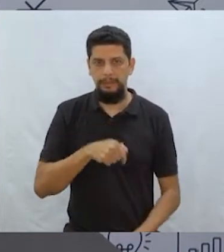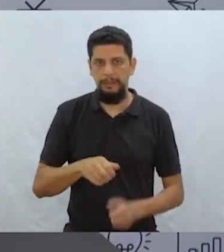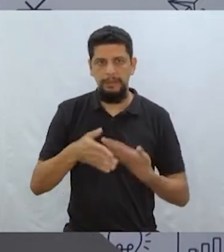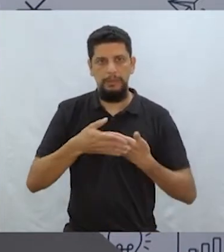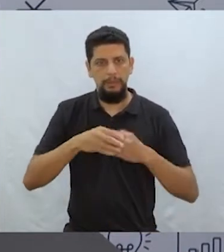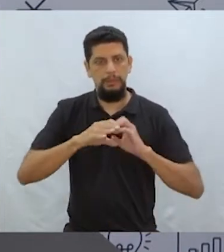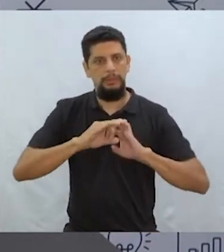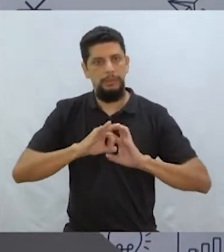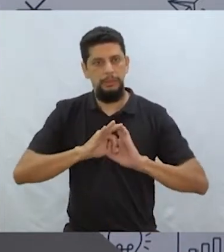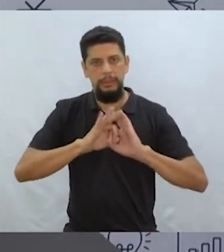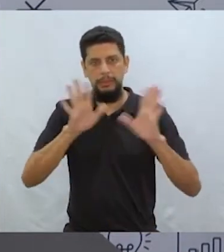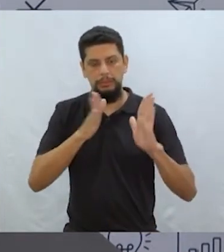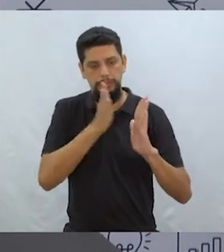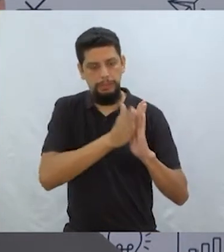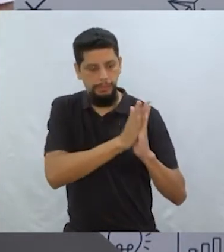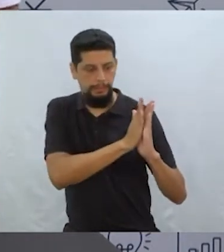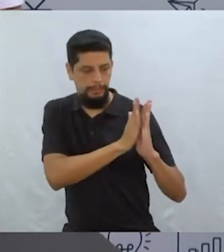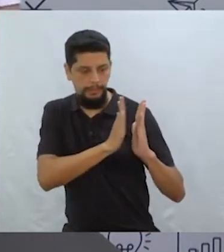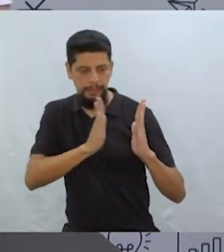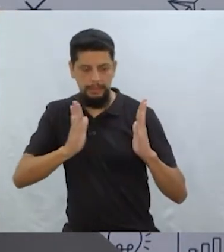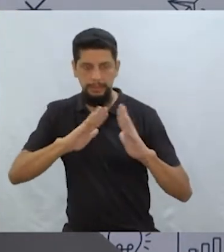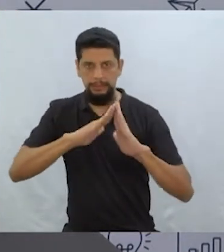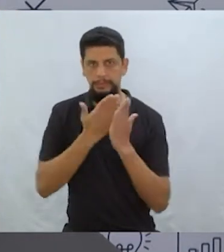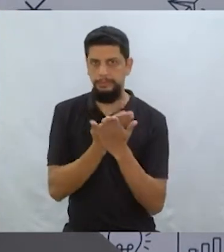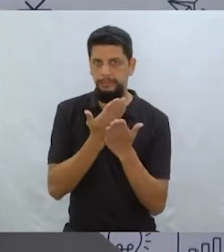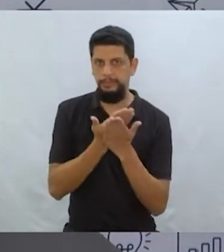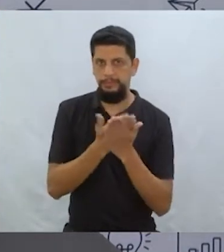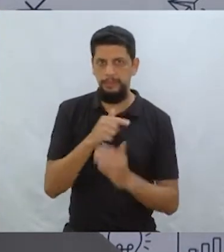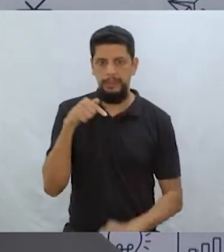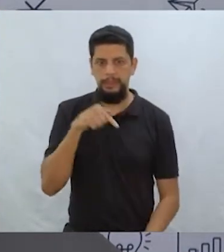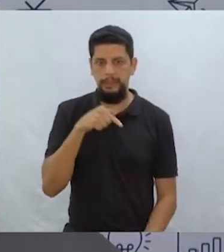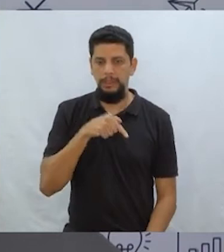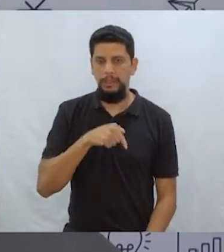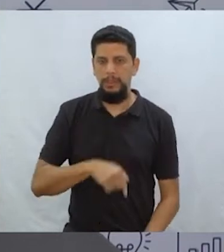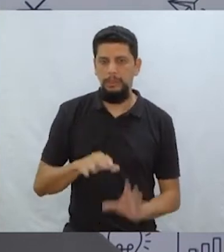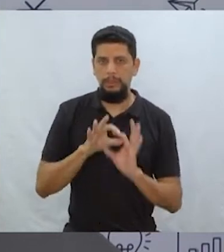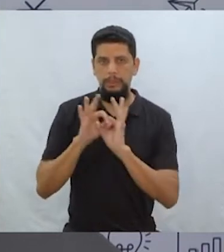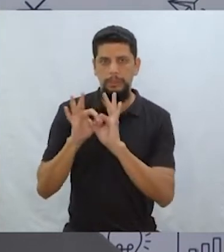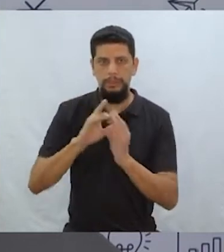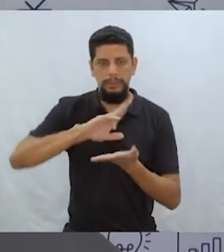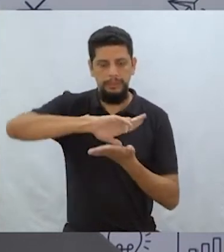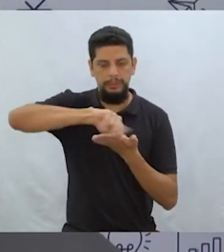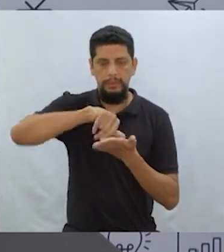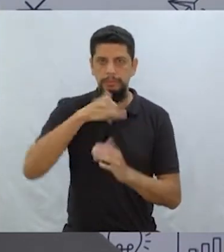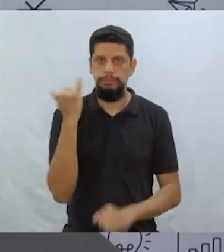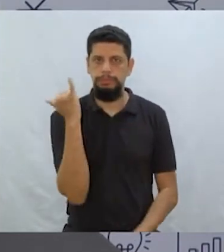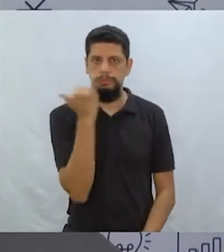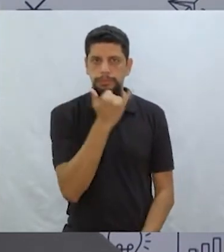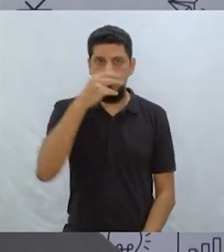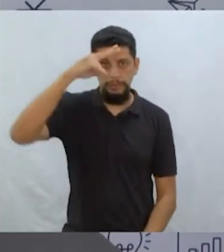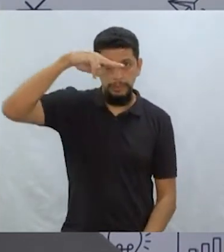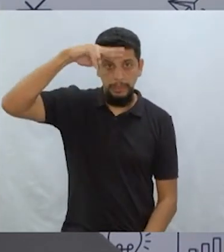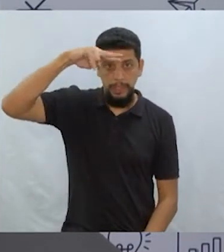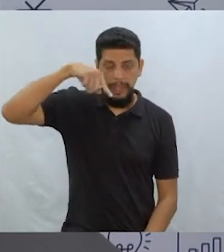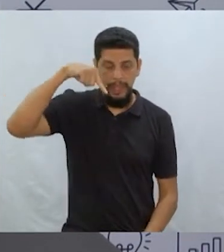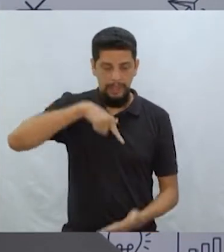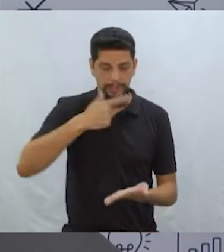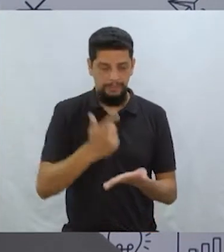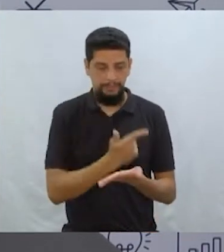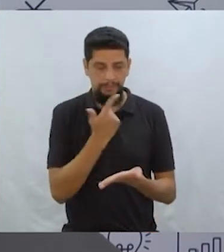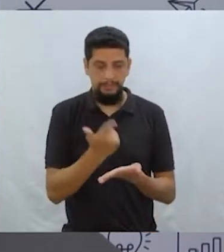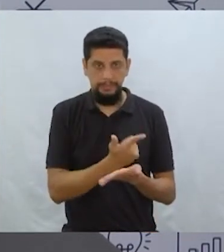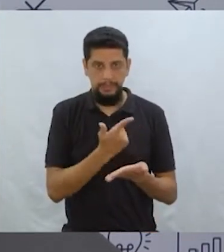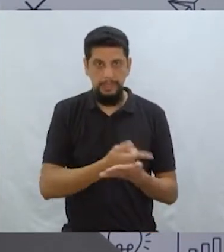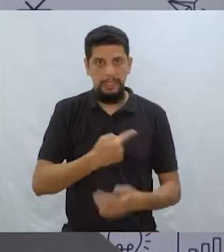disponível nas bibliotecas nas bibliotecas escolares e ele é a união de vários contos e é